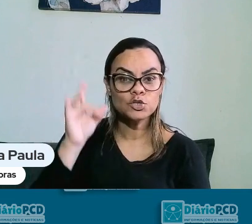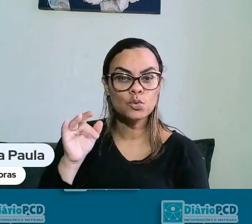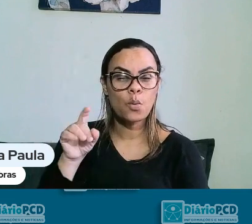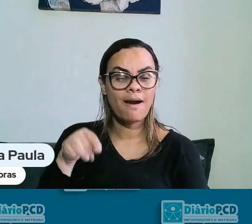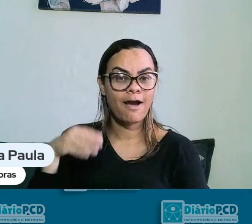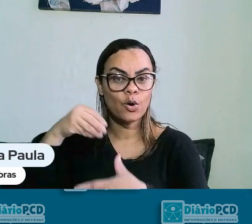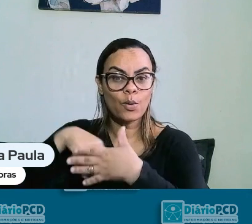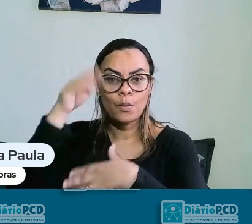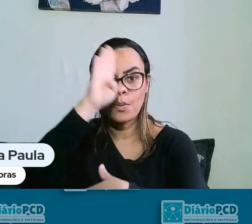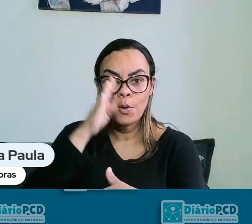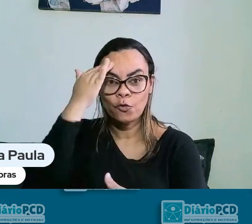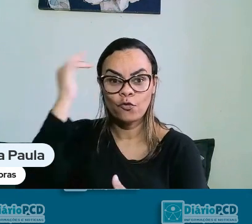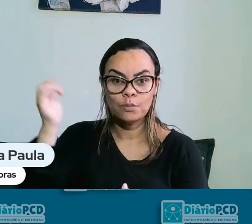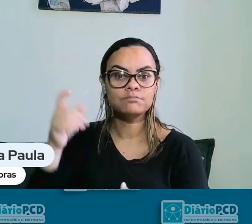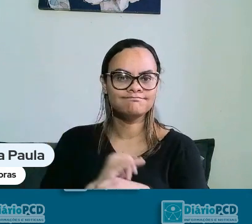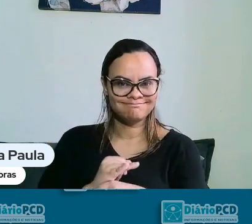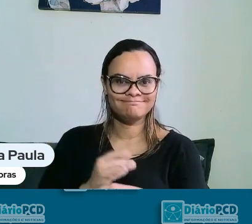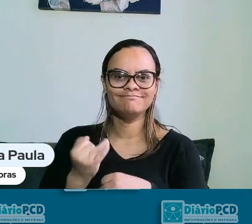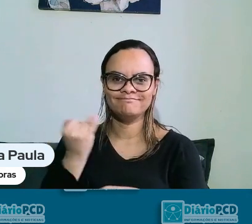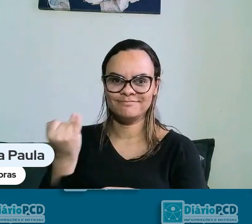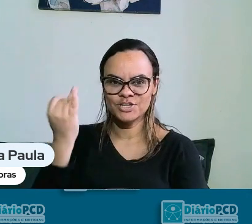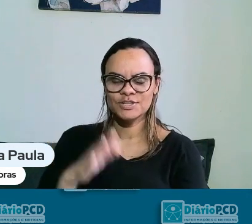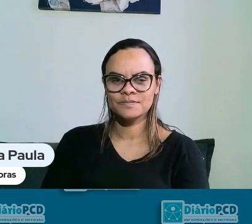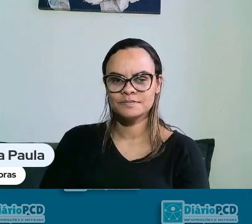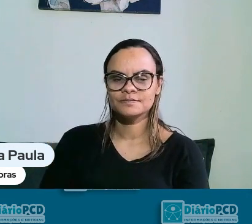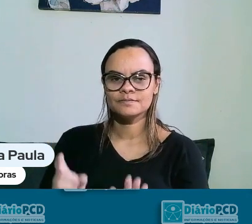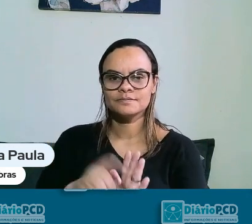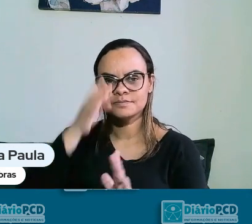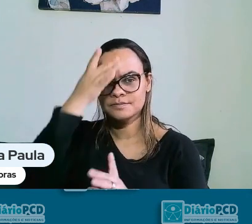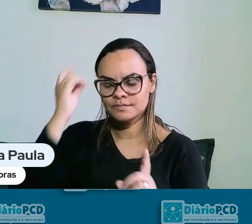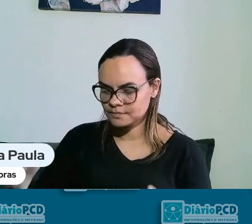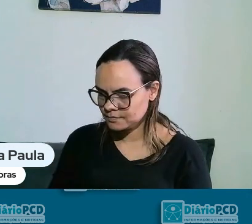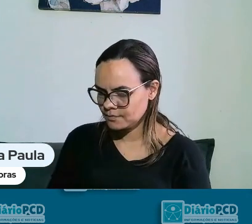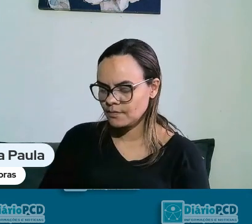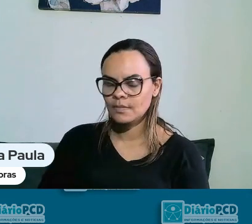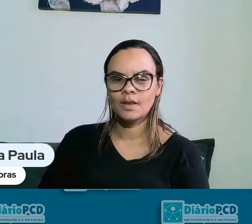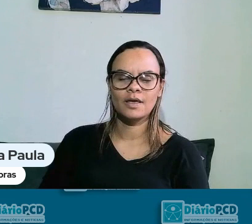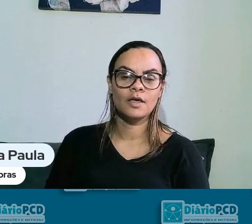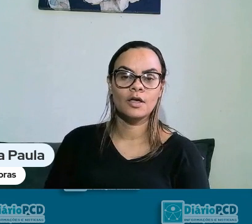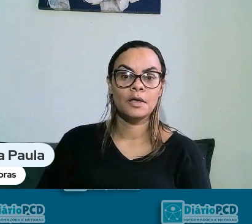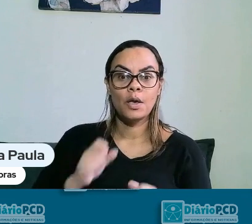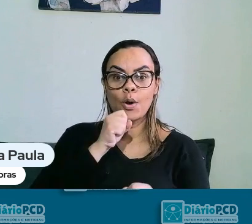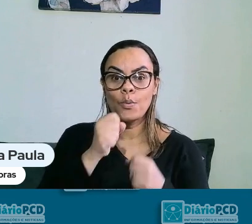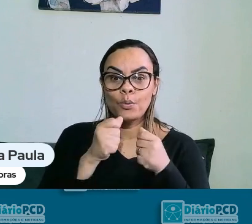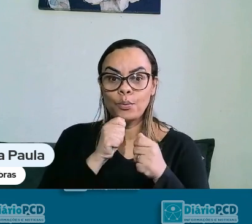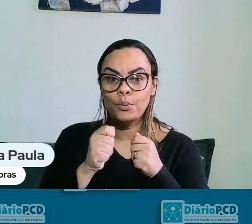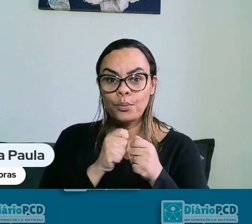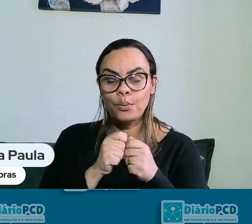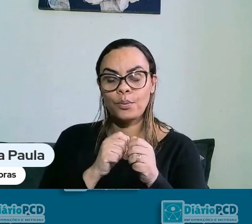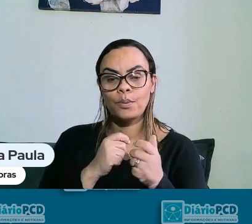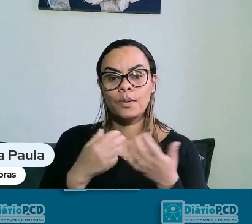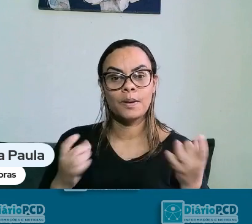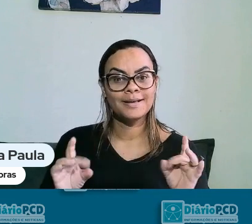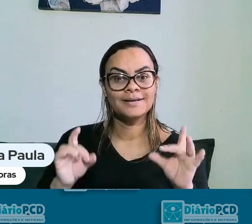Brasil sobre esse tema? É isso mesmo. O Diário PCD traz numa entrevista exclusiva para você